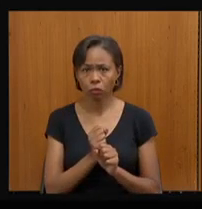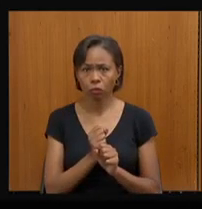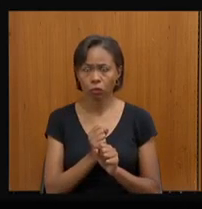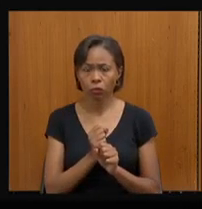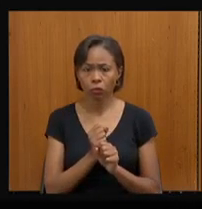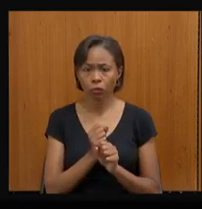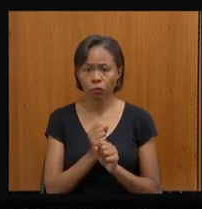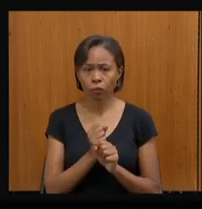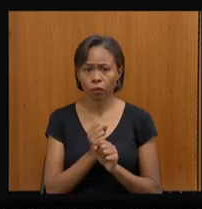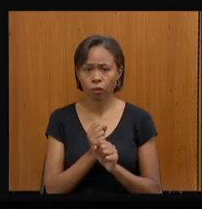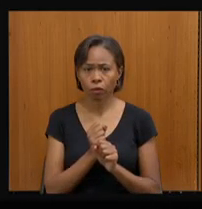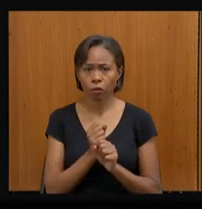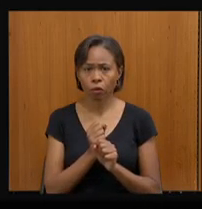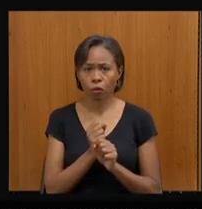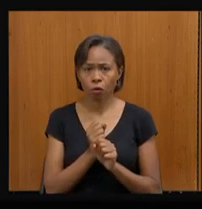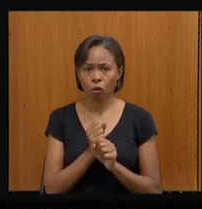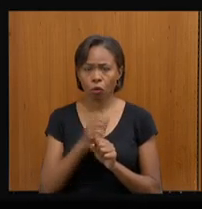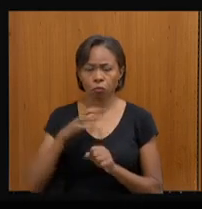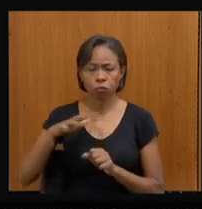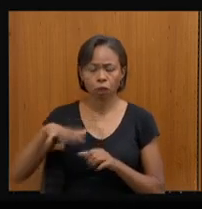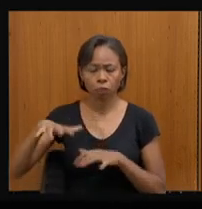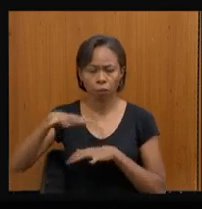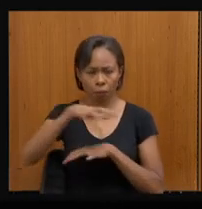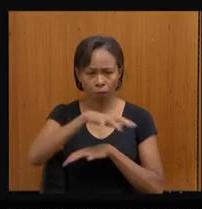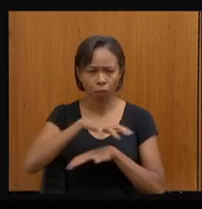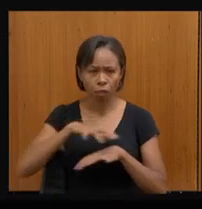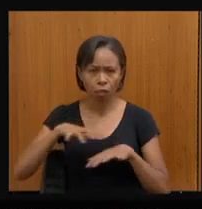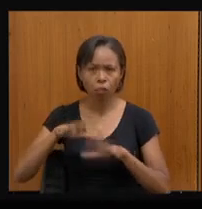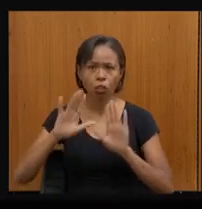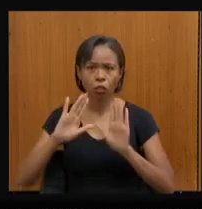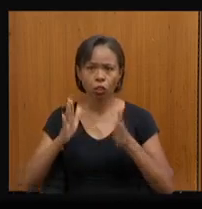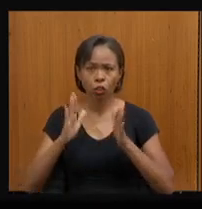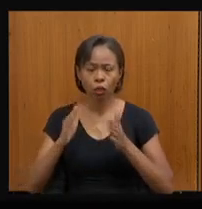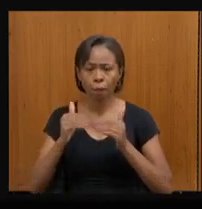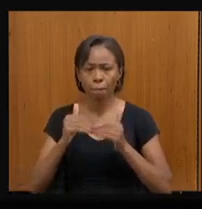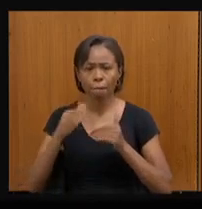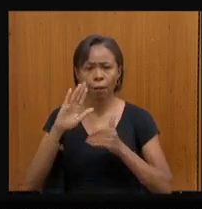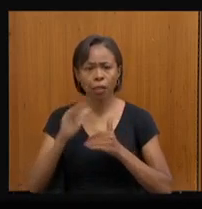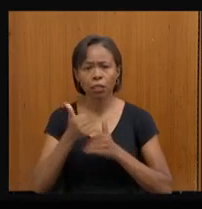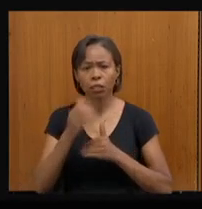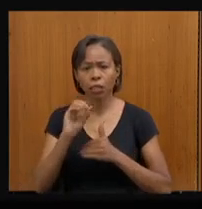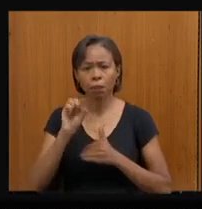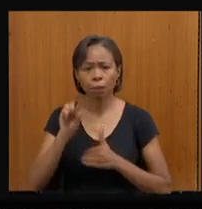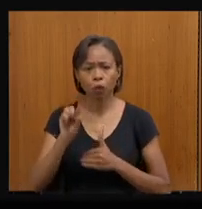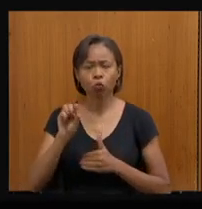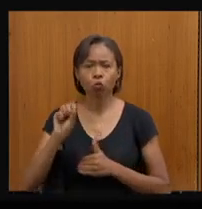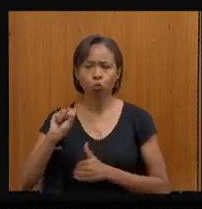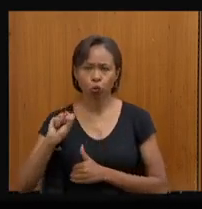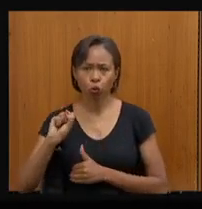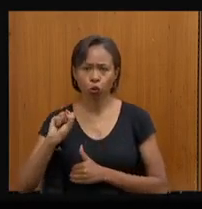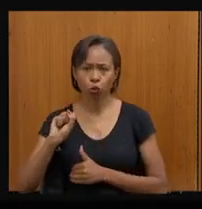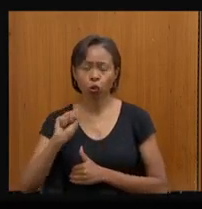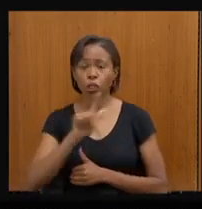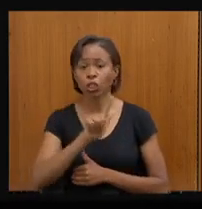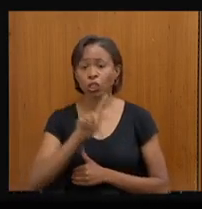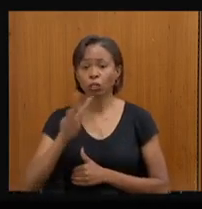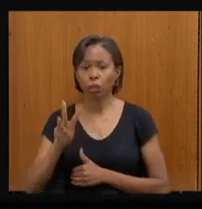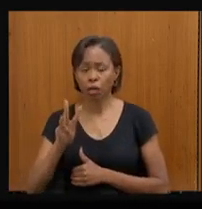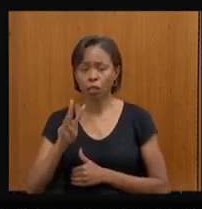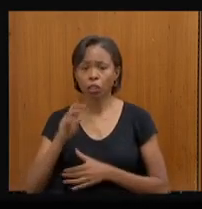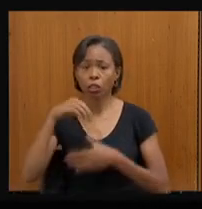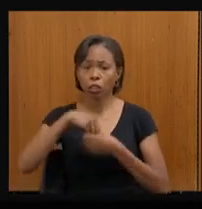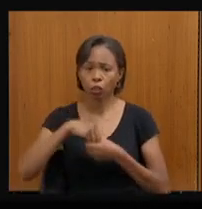geração confiado geração centralizada já existe mais em 10.8 gigawatts instalados